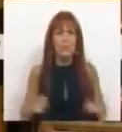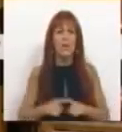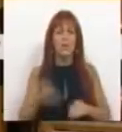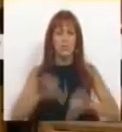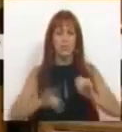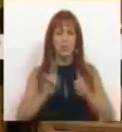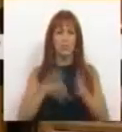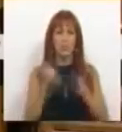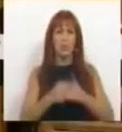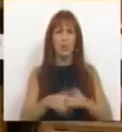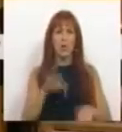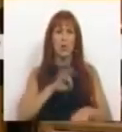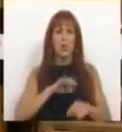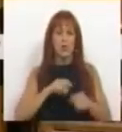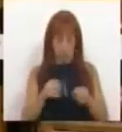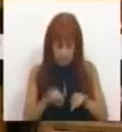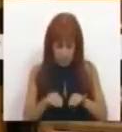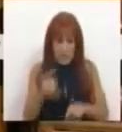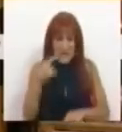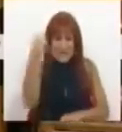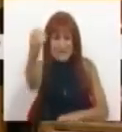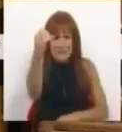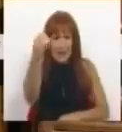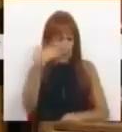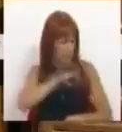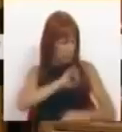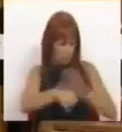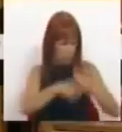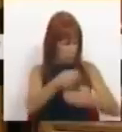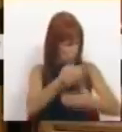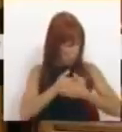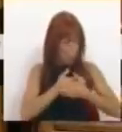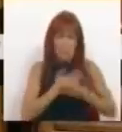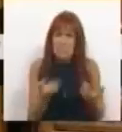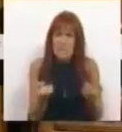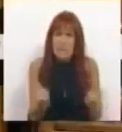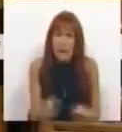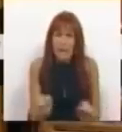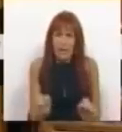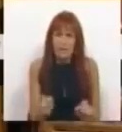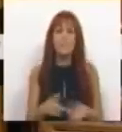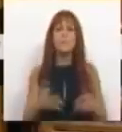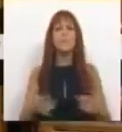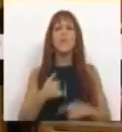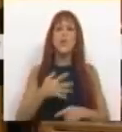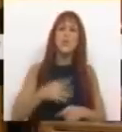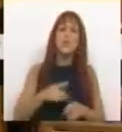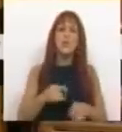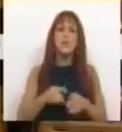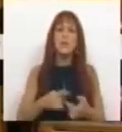as eleições e o simulador ficou a zero e ninguém teve reposição absolutamente nenhuma. E, portanto, eu